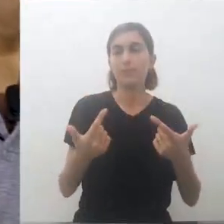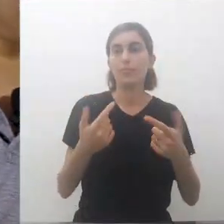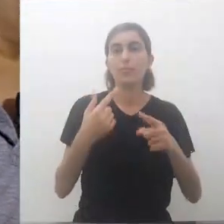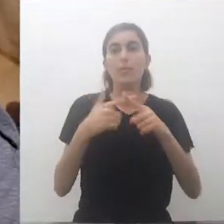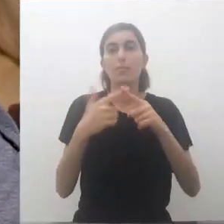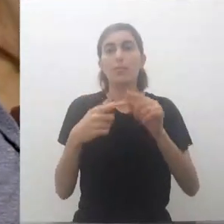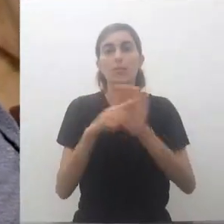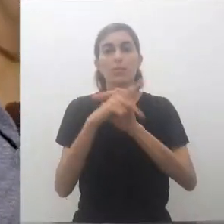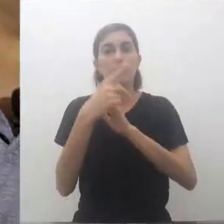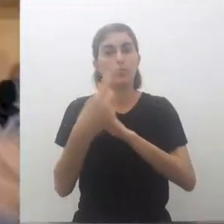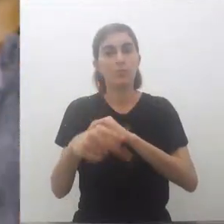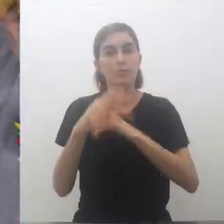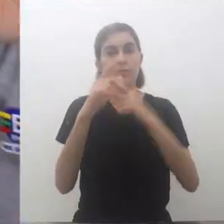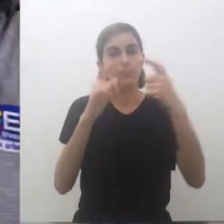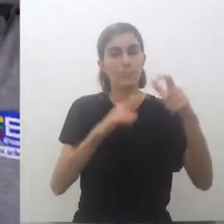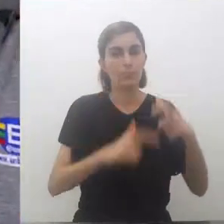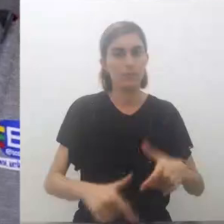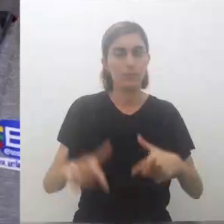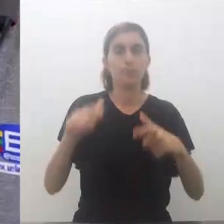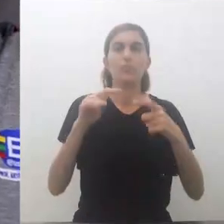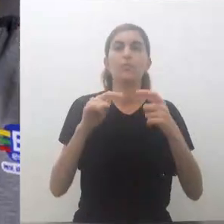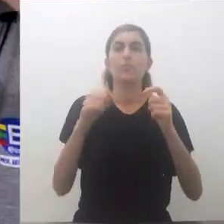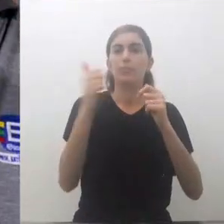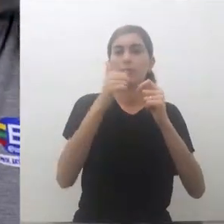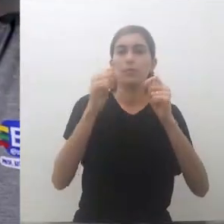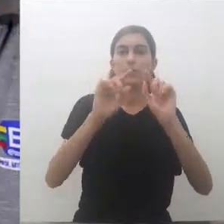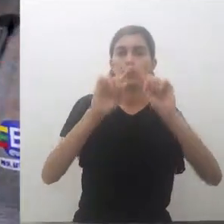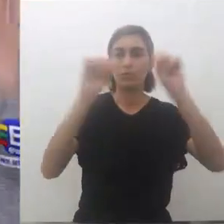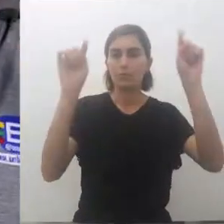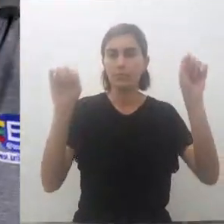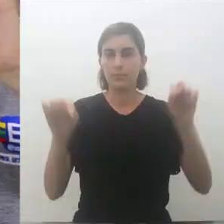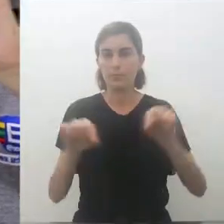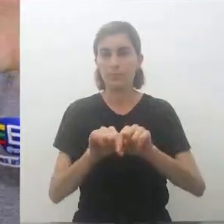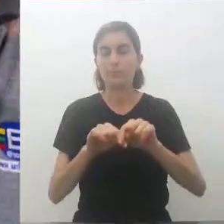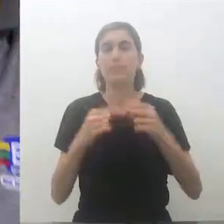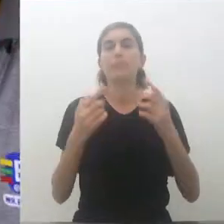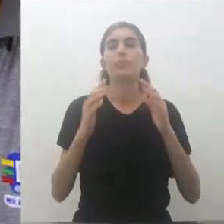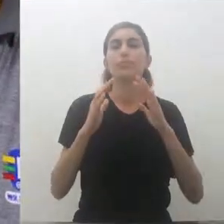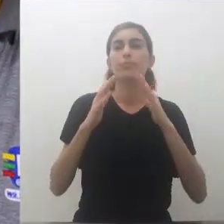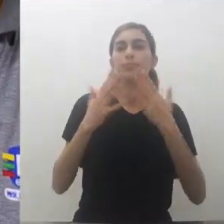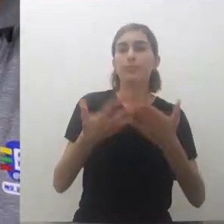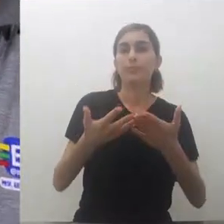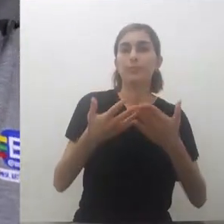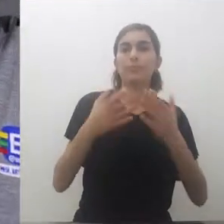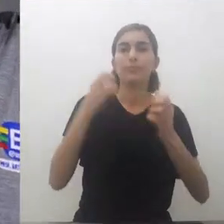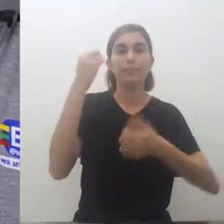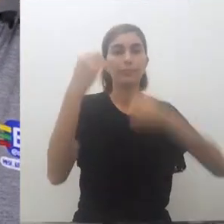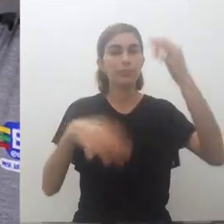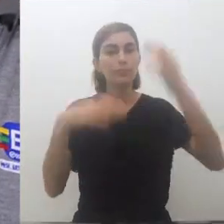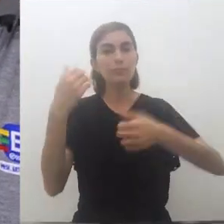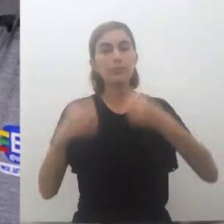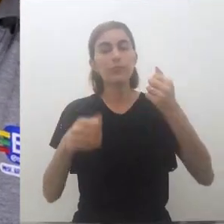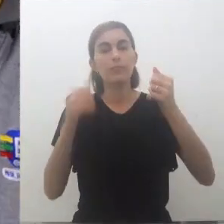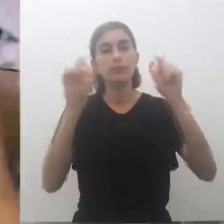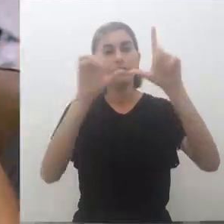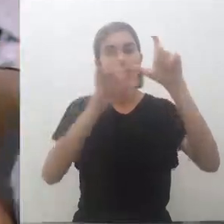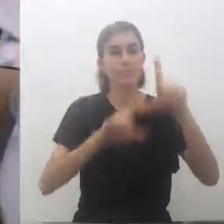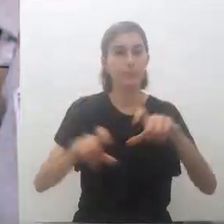ambientes nesse primeiro enquadramento já fecha, né, já determina a paisagem a ser